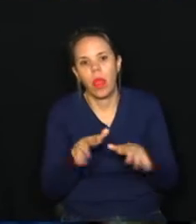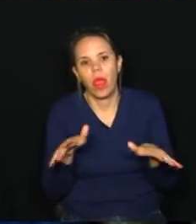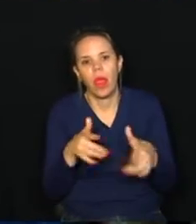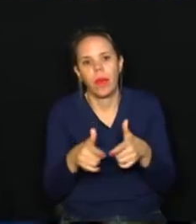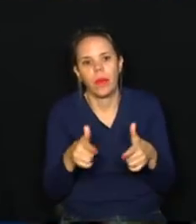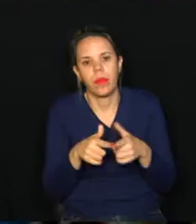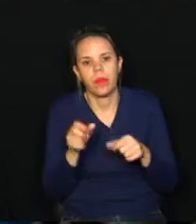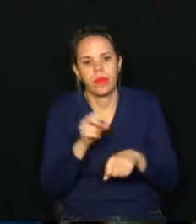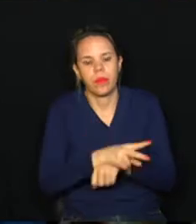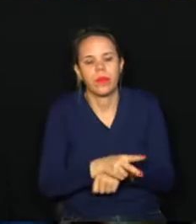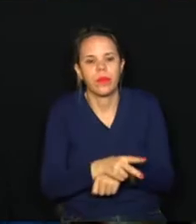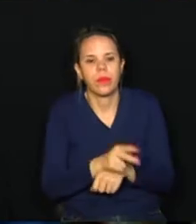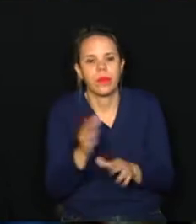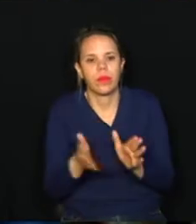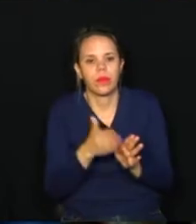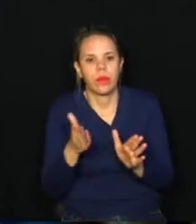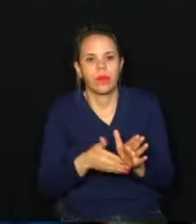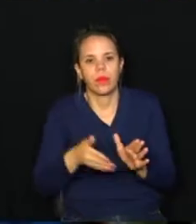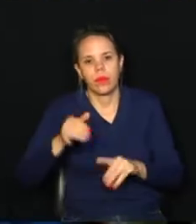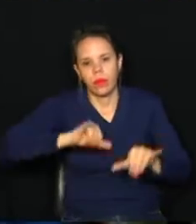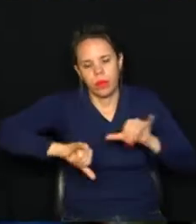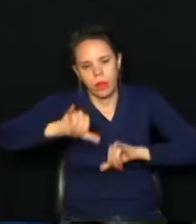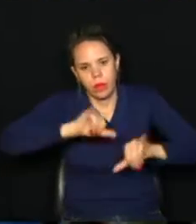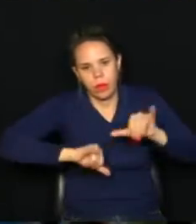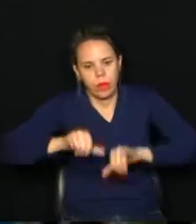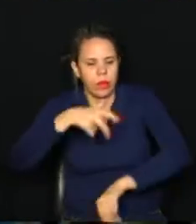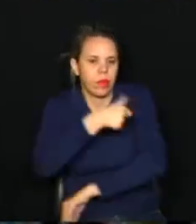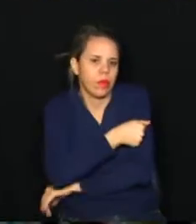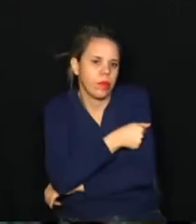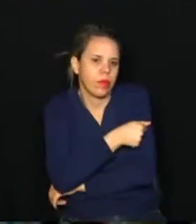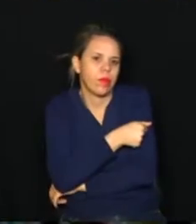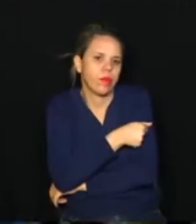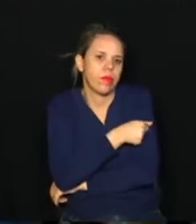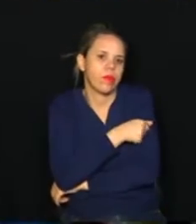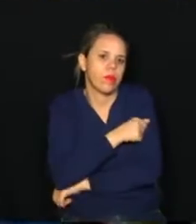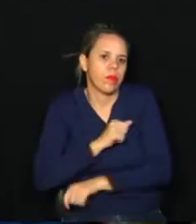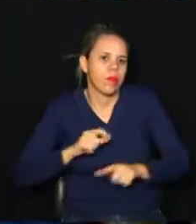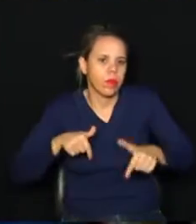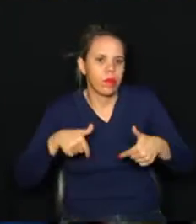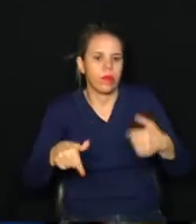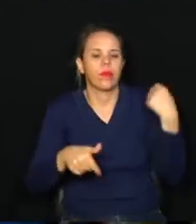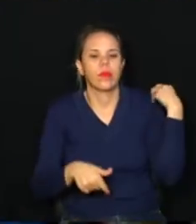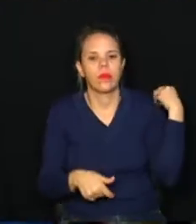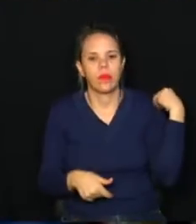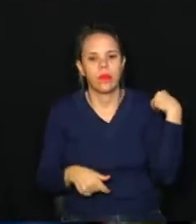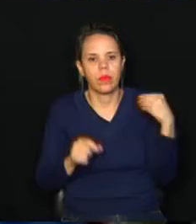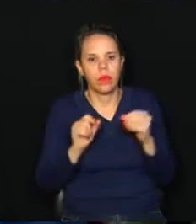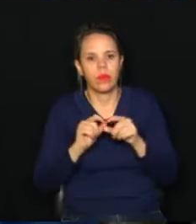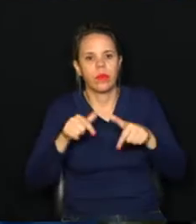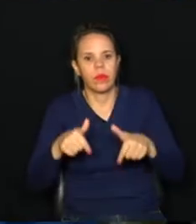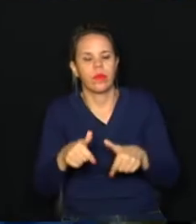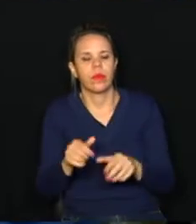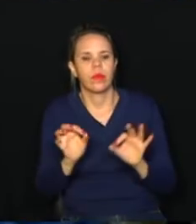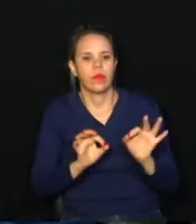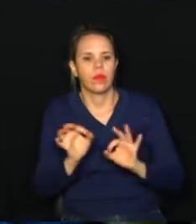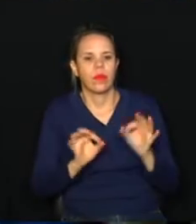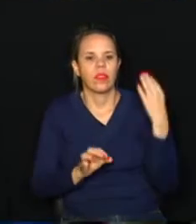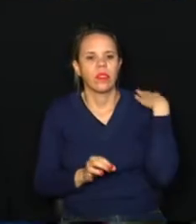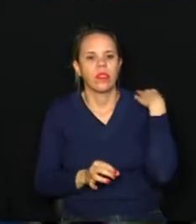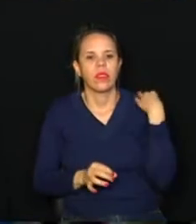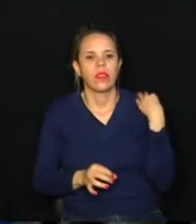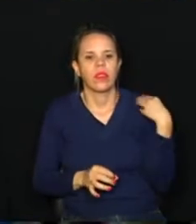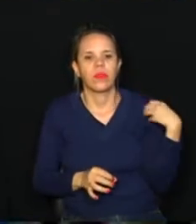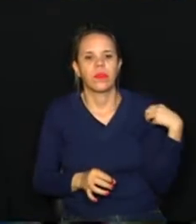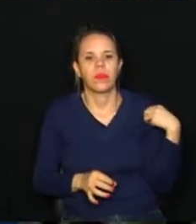produzem imunobiológicos, soros, vacinas, atuam nas questões relacionadas ao planejamento